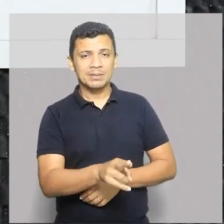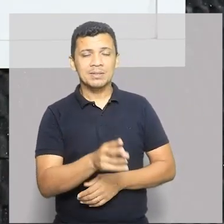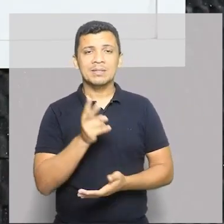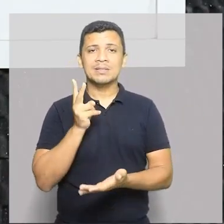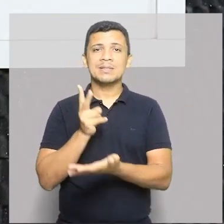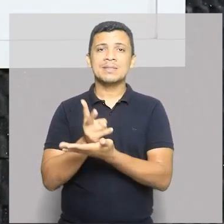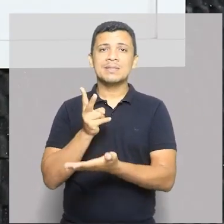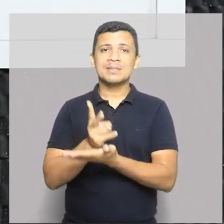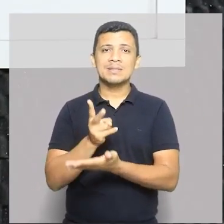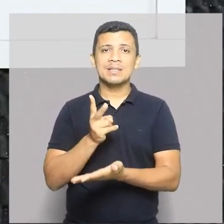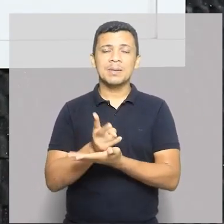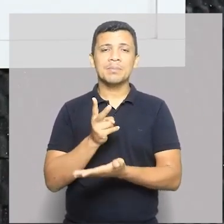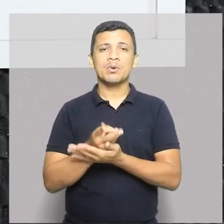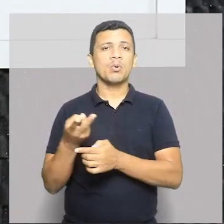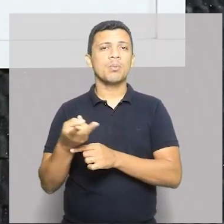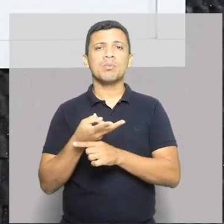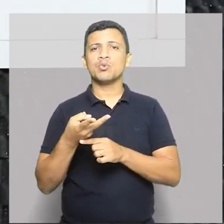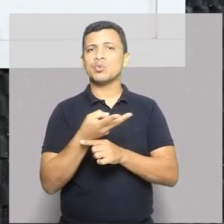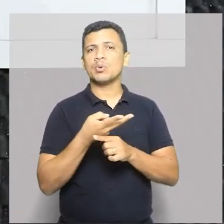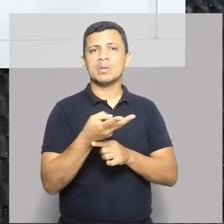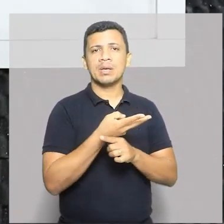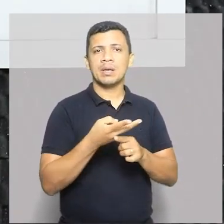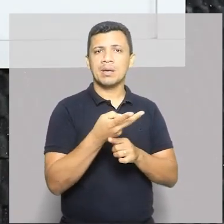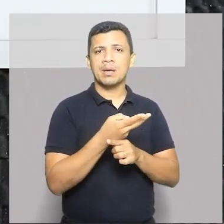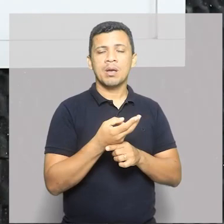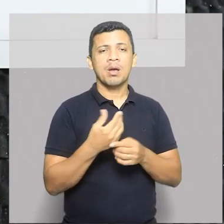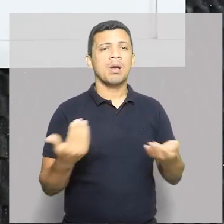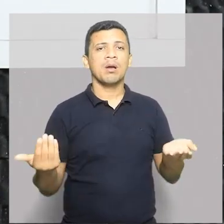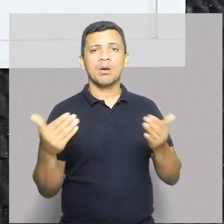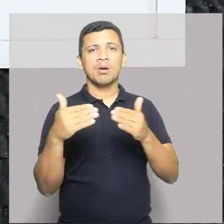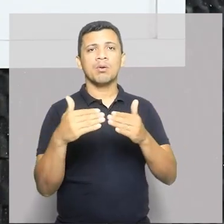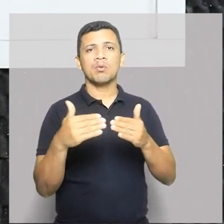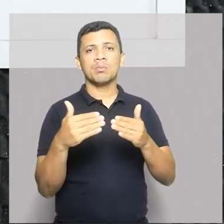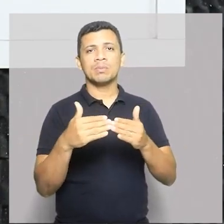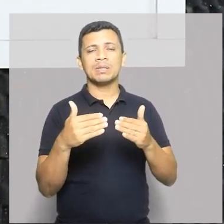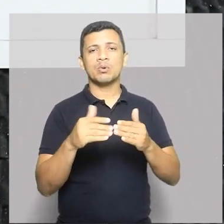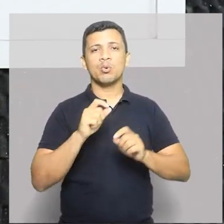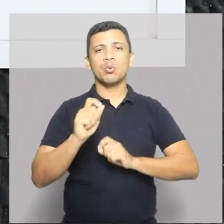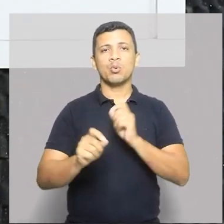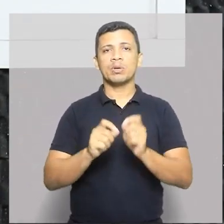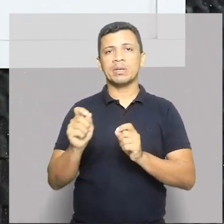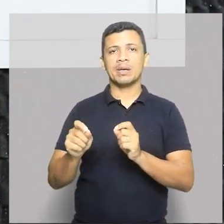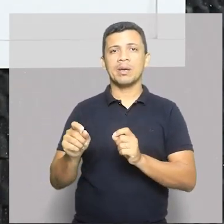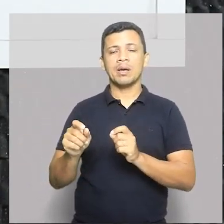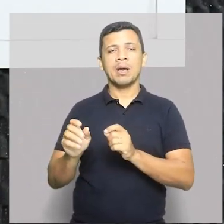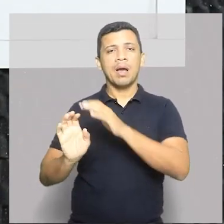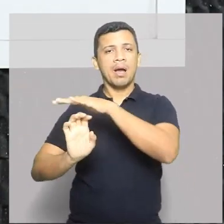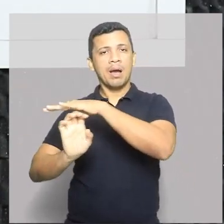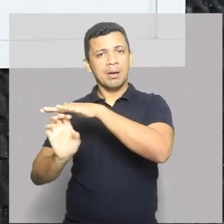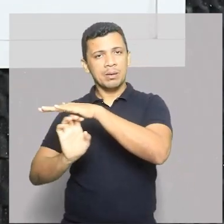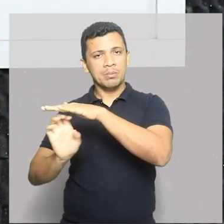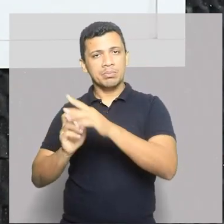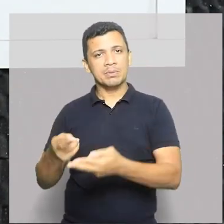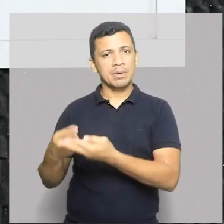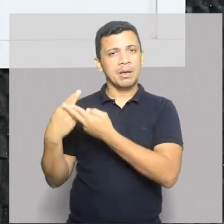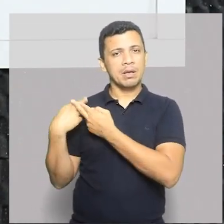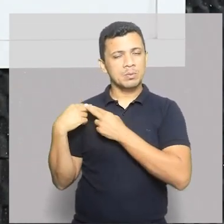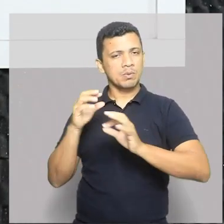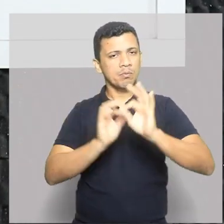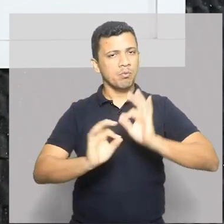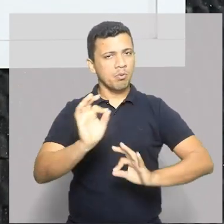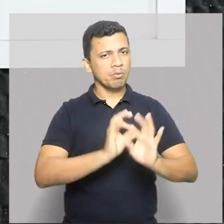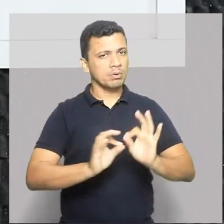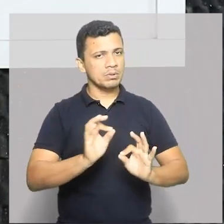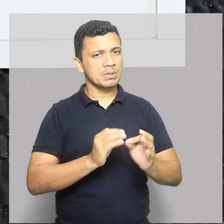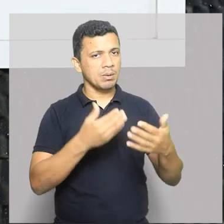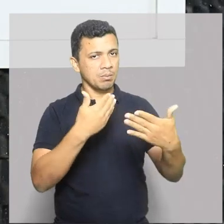busquem questões que estão associadas à banca que vai elaborar aquela prova que você vai fazer. No caso, eu estou visando o